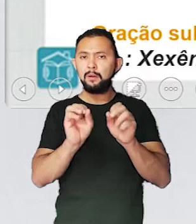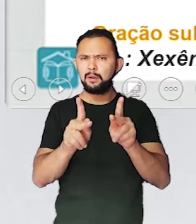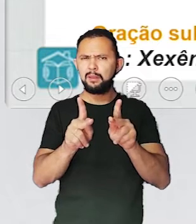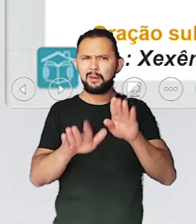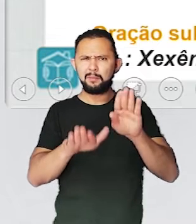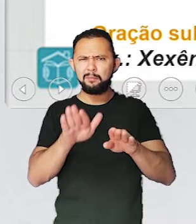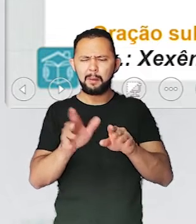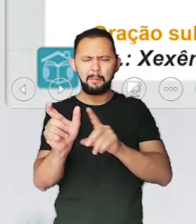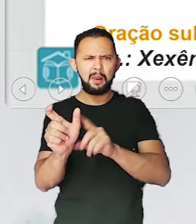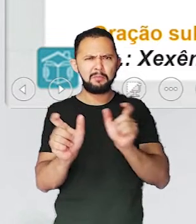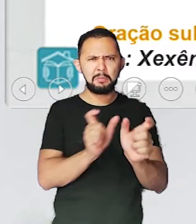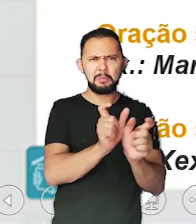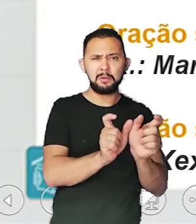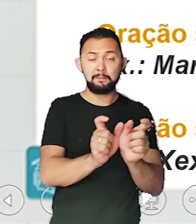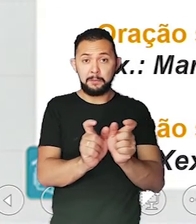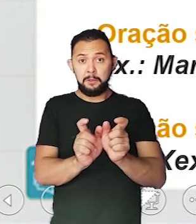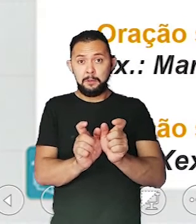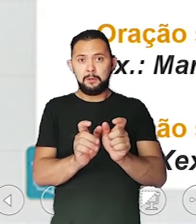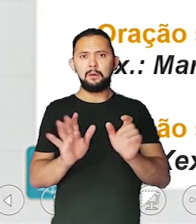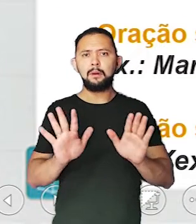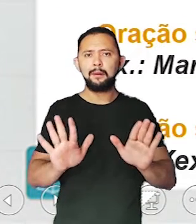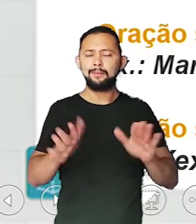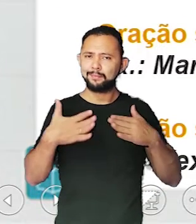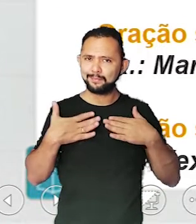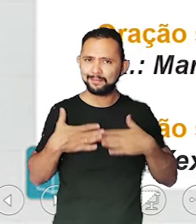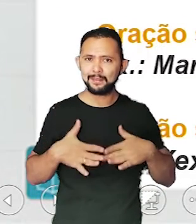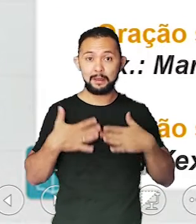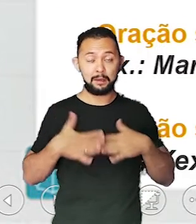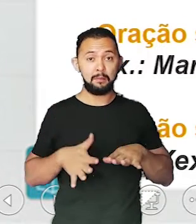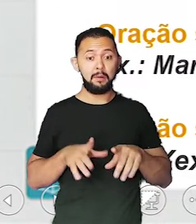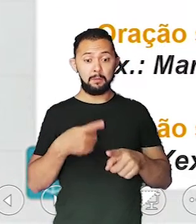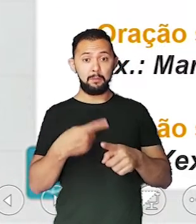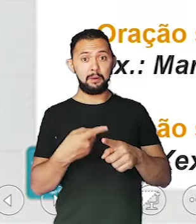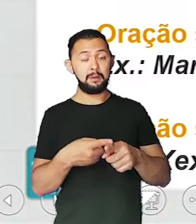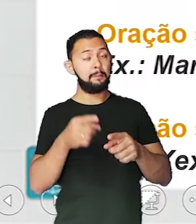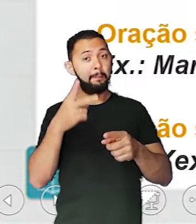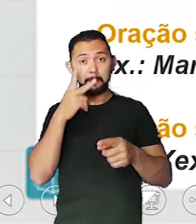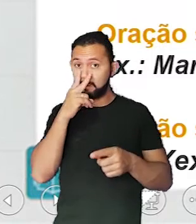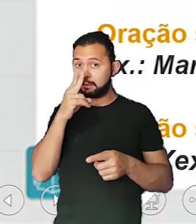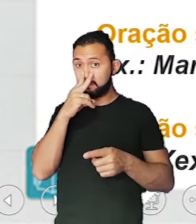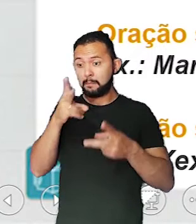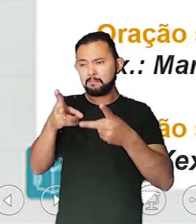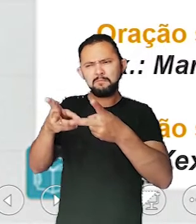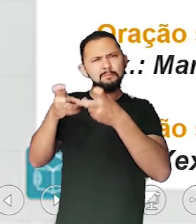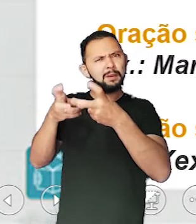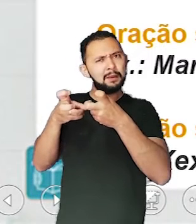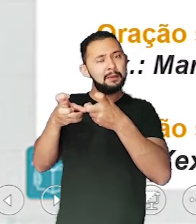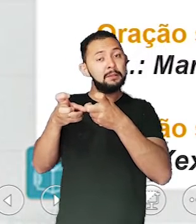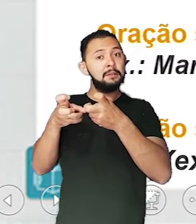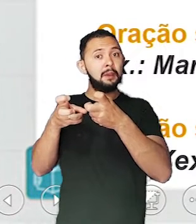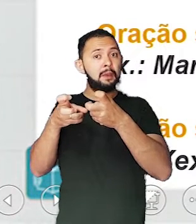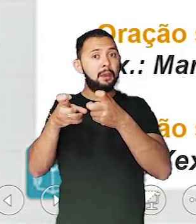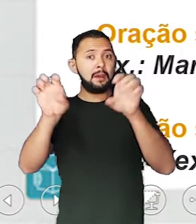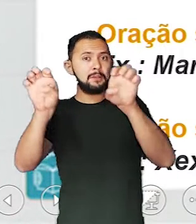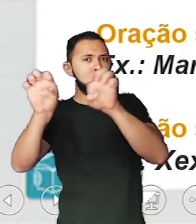com esses nomes, gente, é muita coisa, eu sei, mas é isso que nós estamos observando aqui, que pela estrutura eu posso chegar, né,